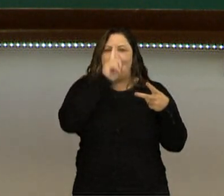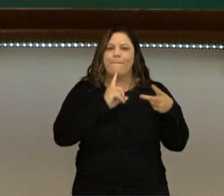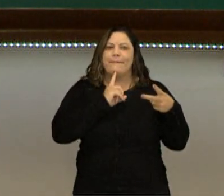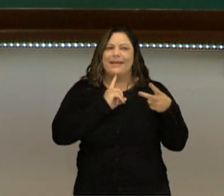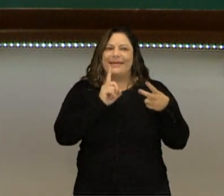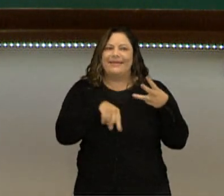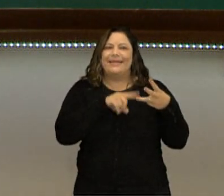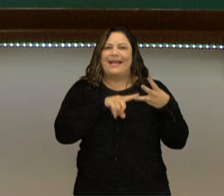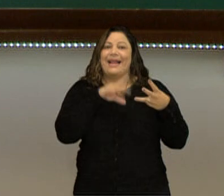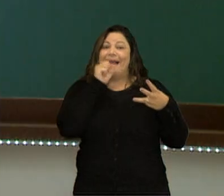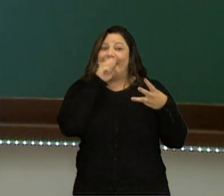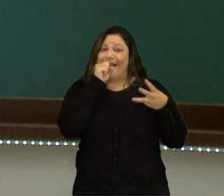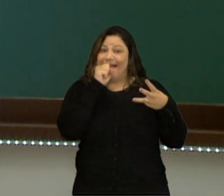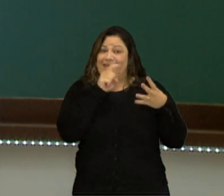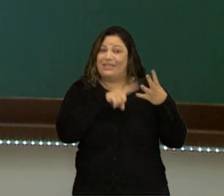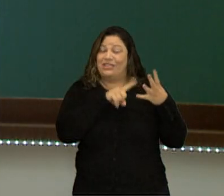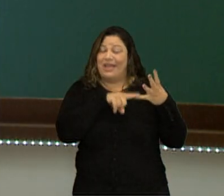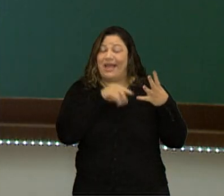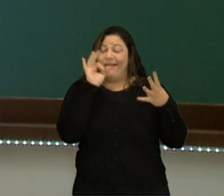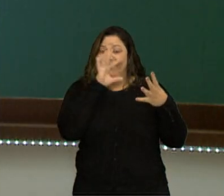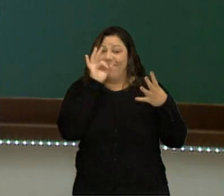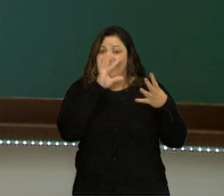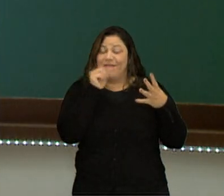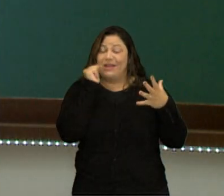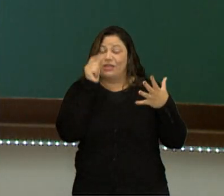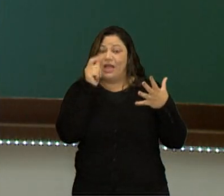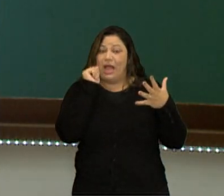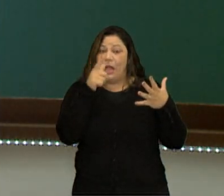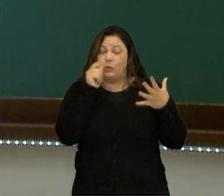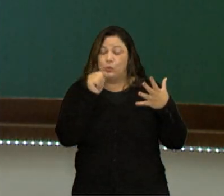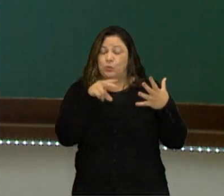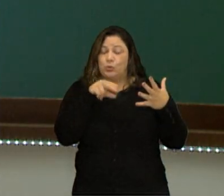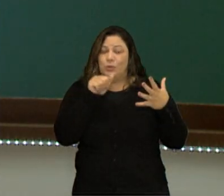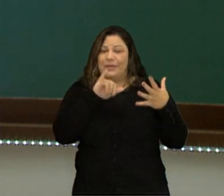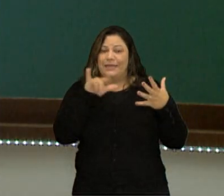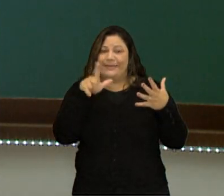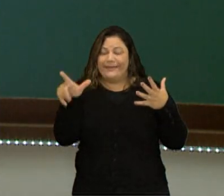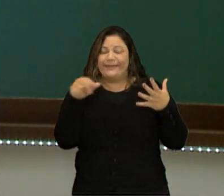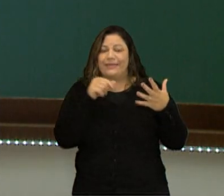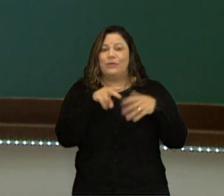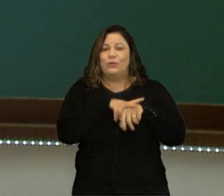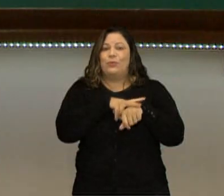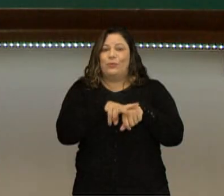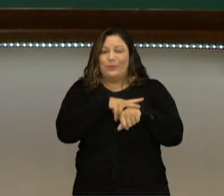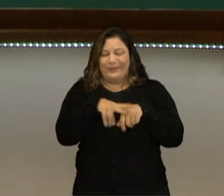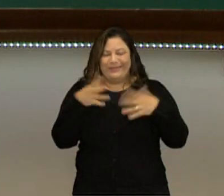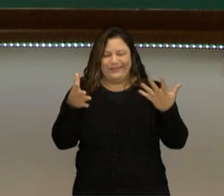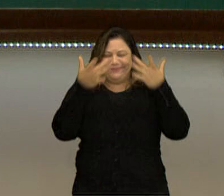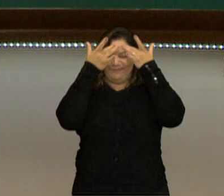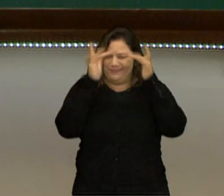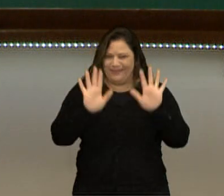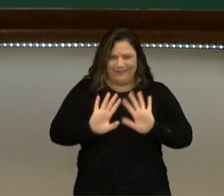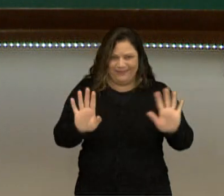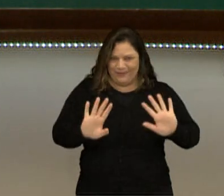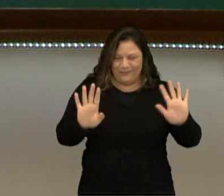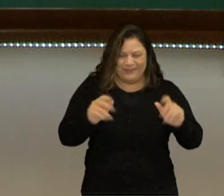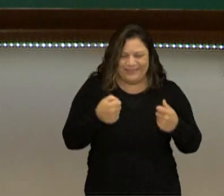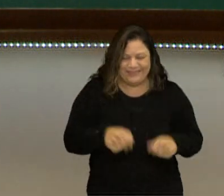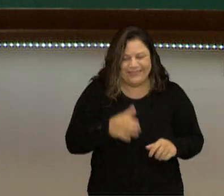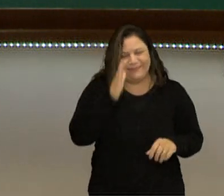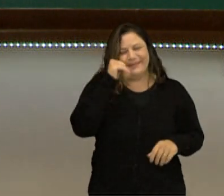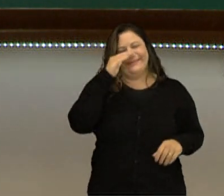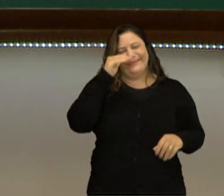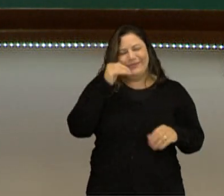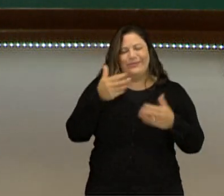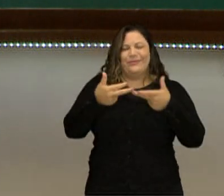amarelo, laranjado, verde, azul, anil e violeta. Não precisa você saber, mas, né, se você tiver curiosidade,